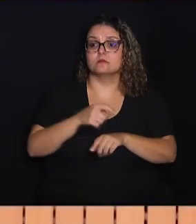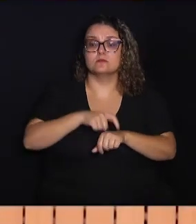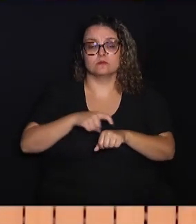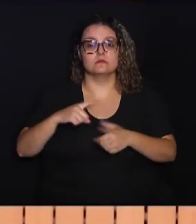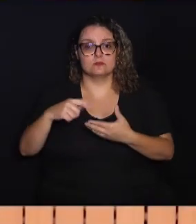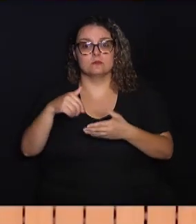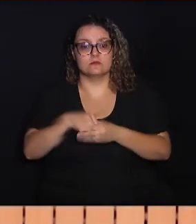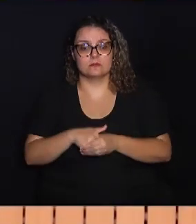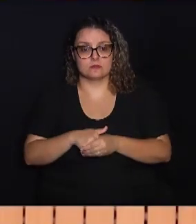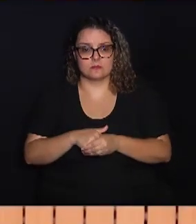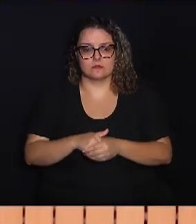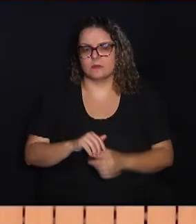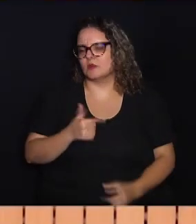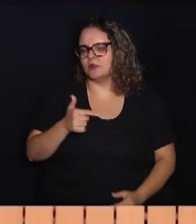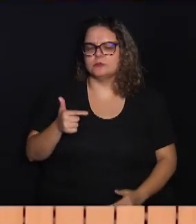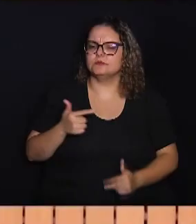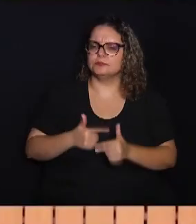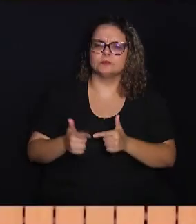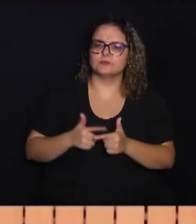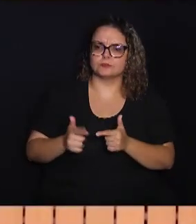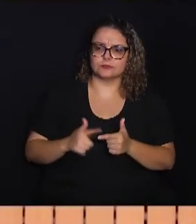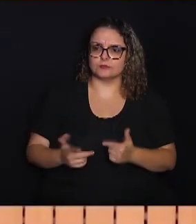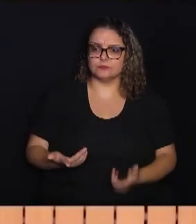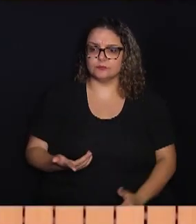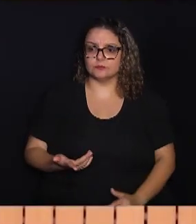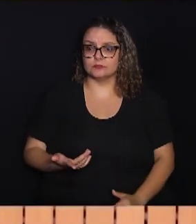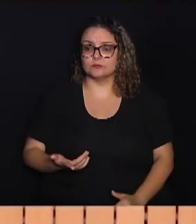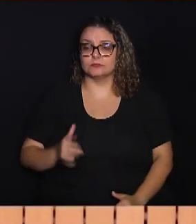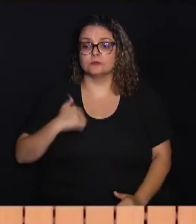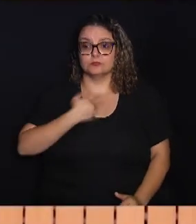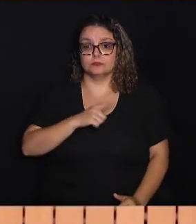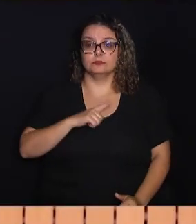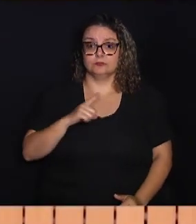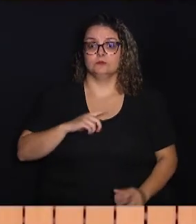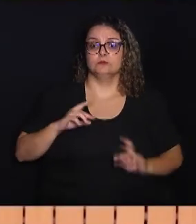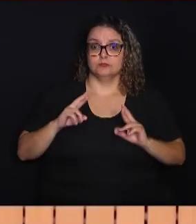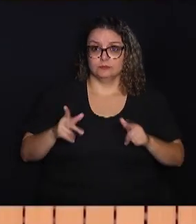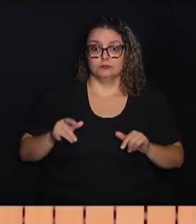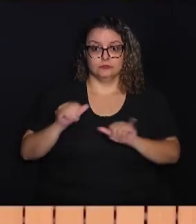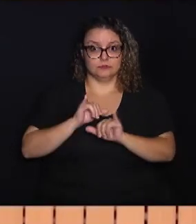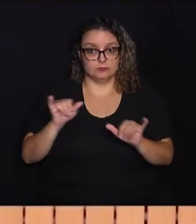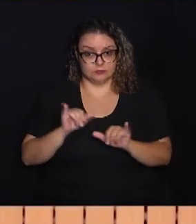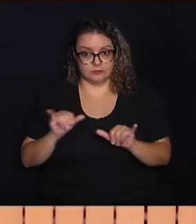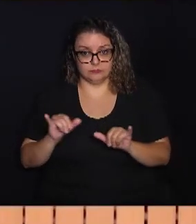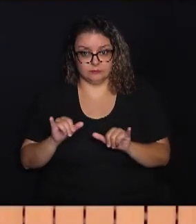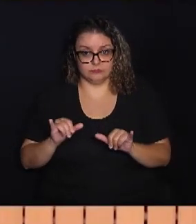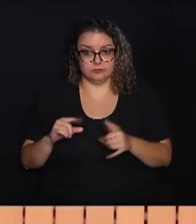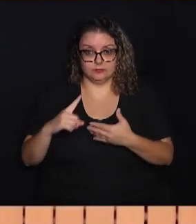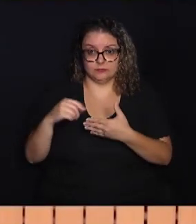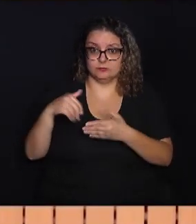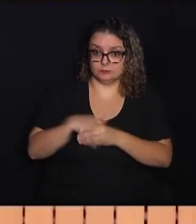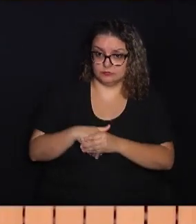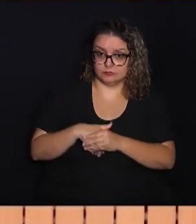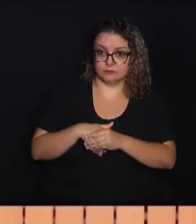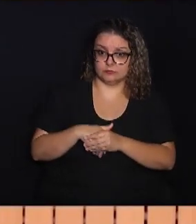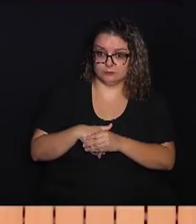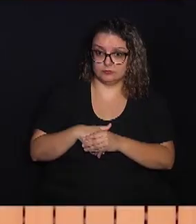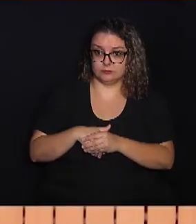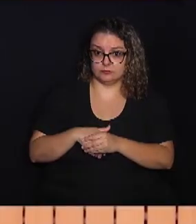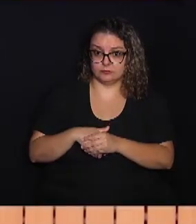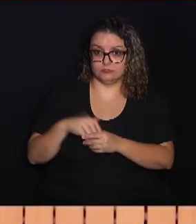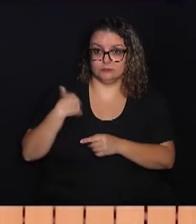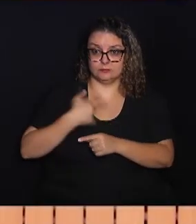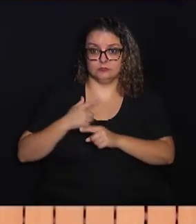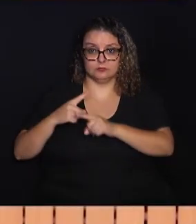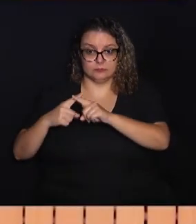eleitoral sem maiores problemas nós tivemos Diferentemente da campanha do de eleição que nós disputamos